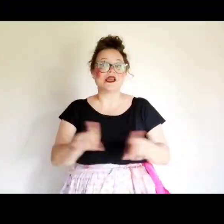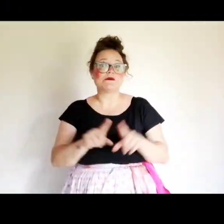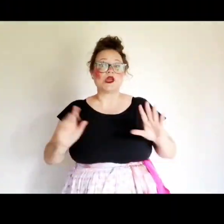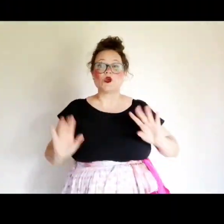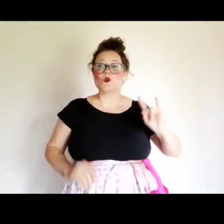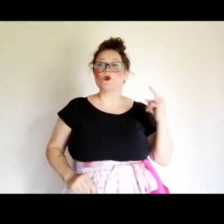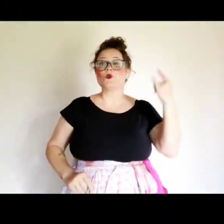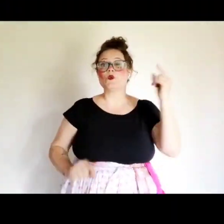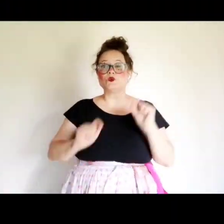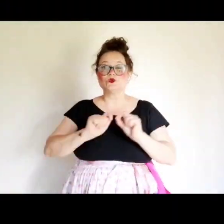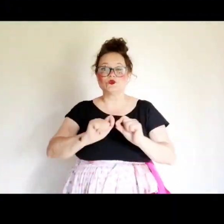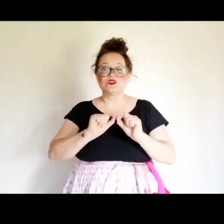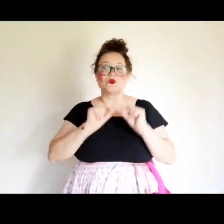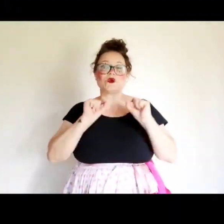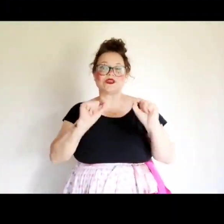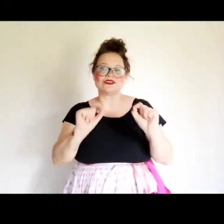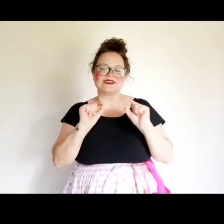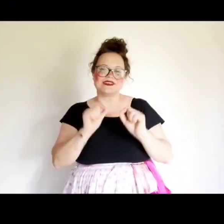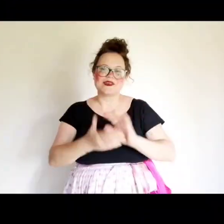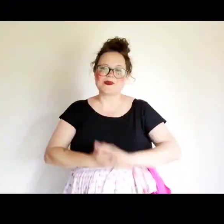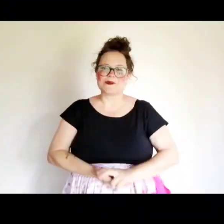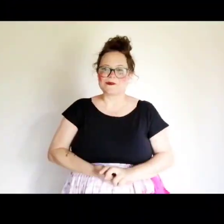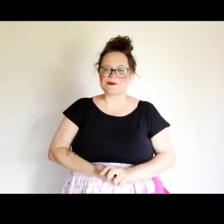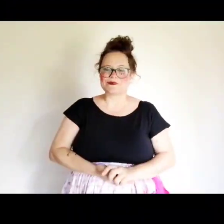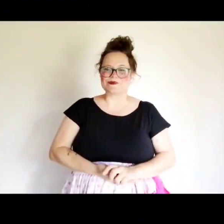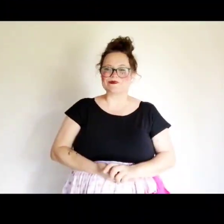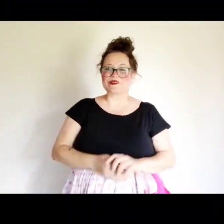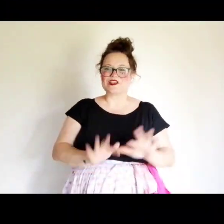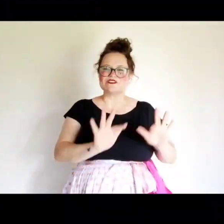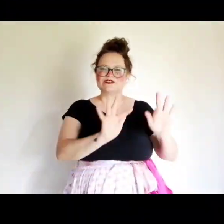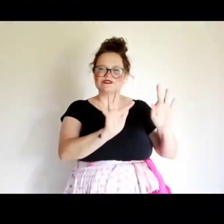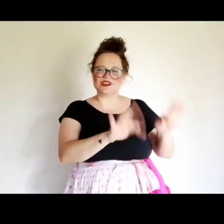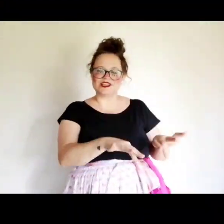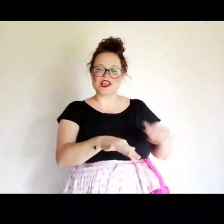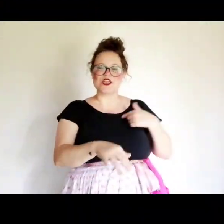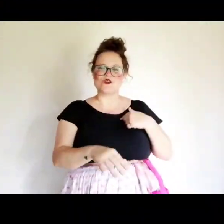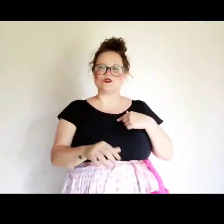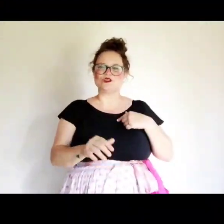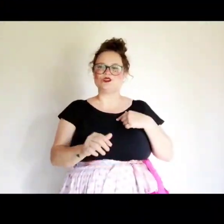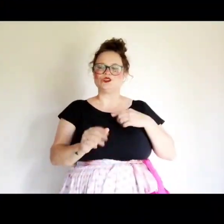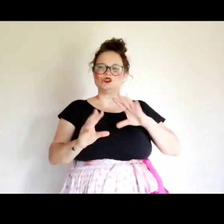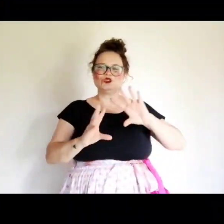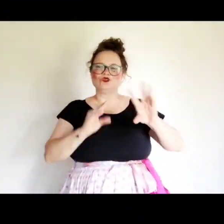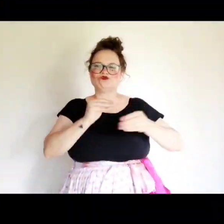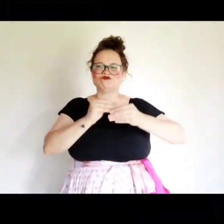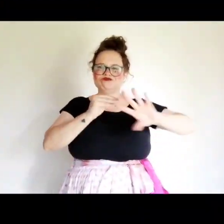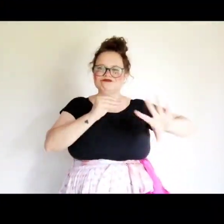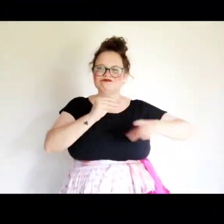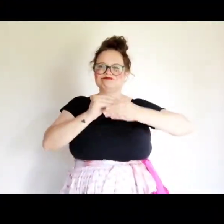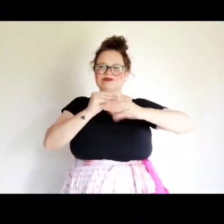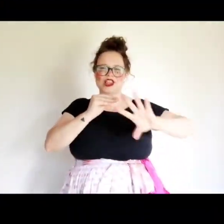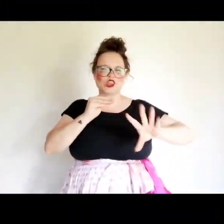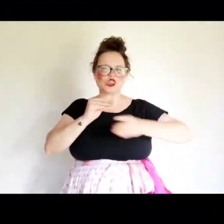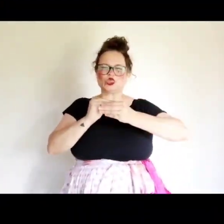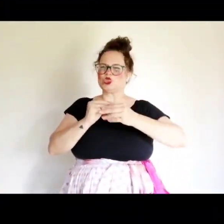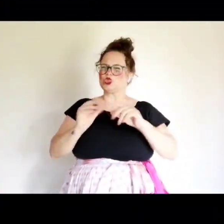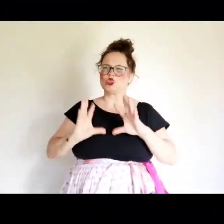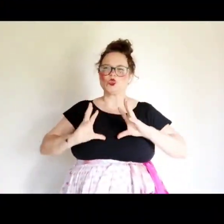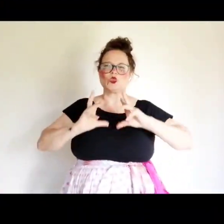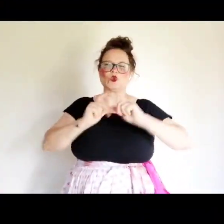E para completar, aí eu reuni todos os